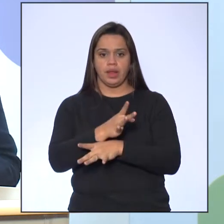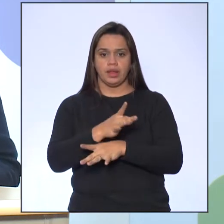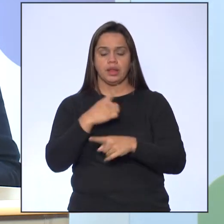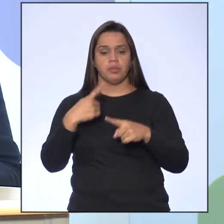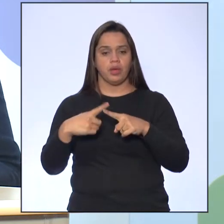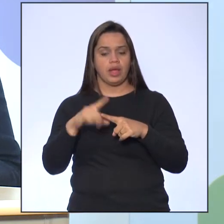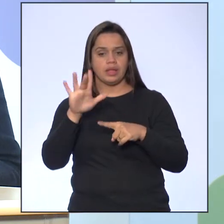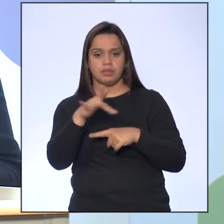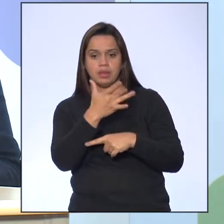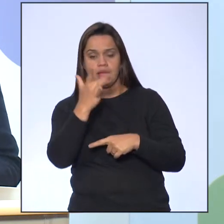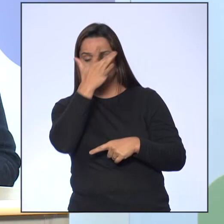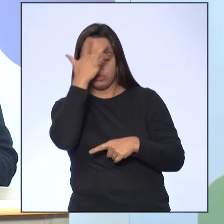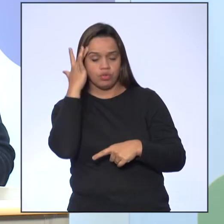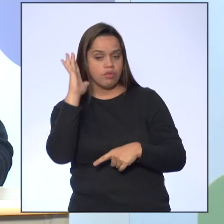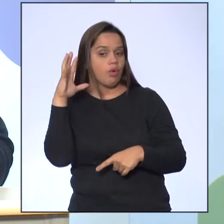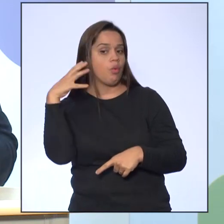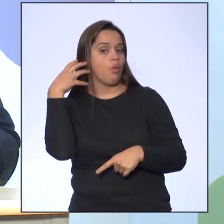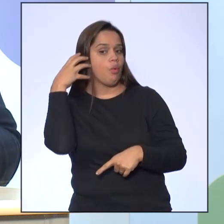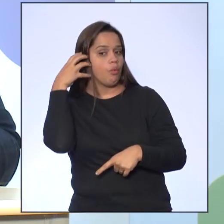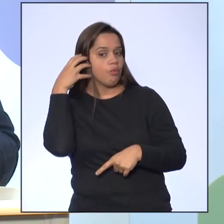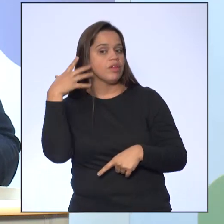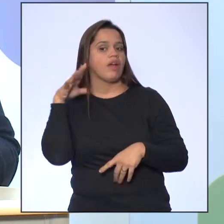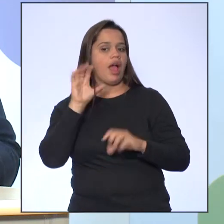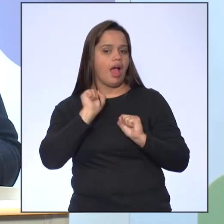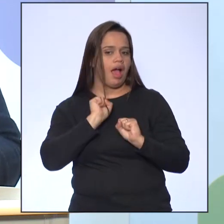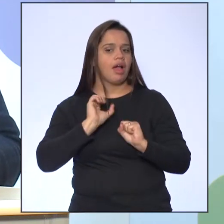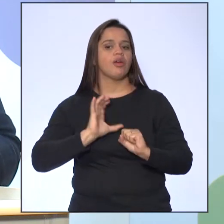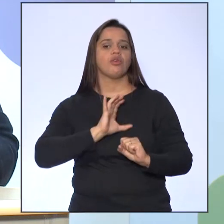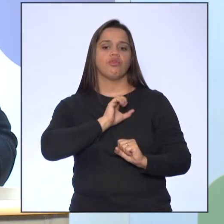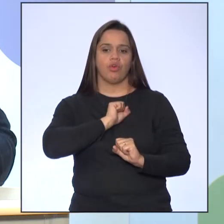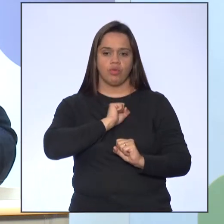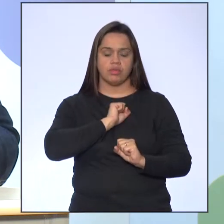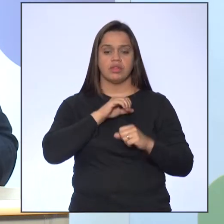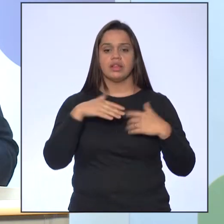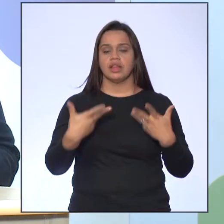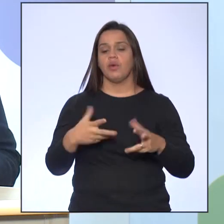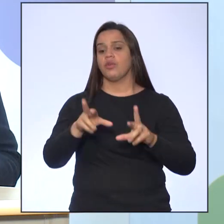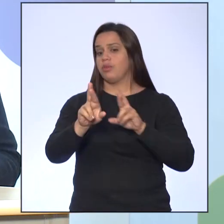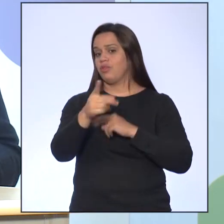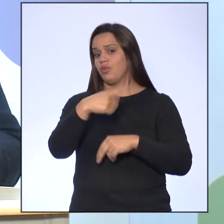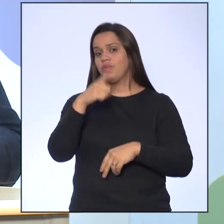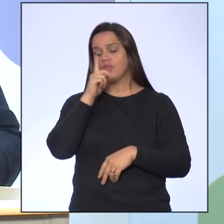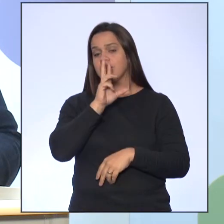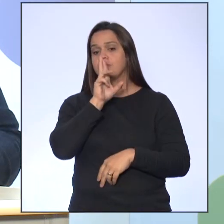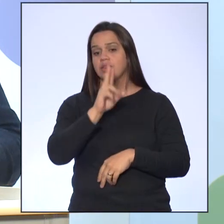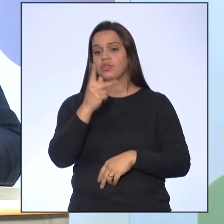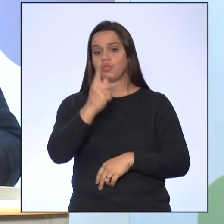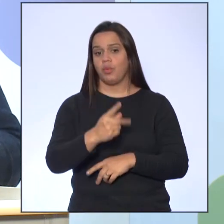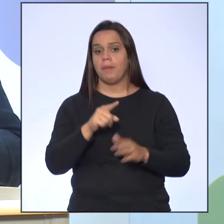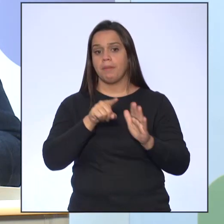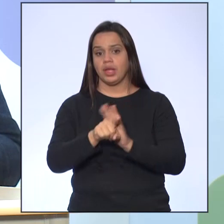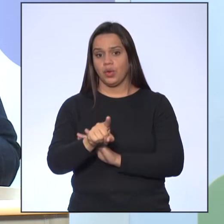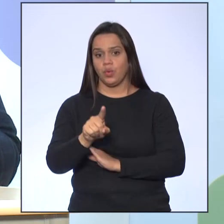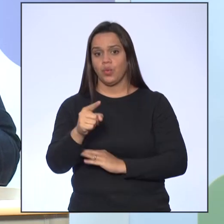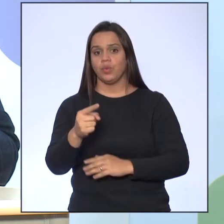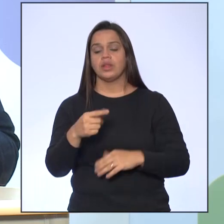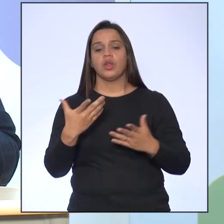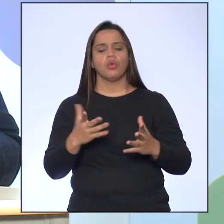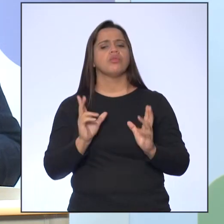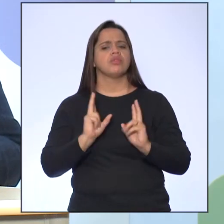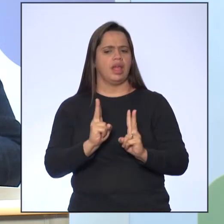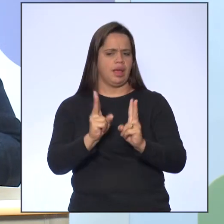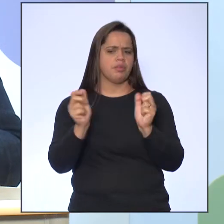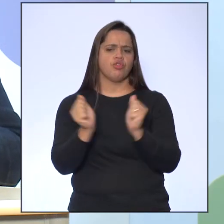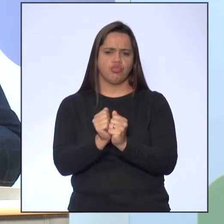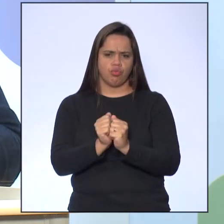agradar aí a todos nós. Né? Tá certo? Então, espero ter conseguido, né, responder a pergunta. Nós juntamos sempre grave com agudo o tempo